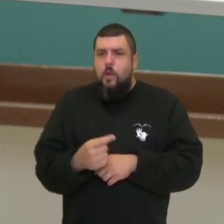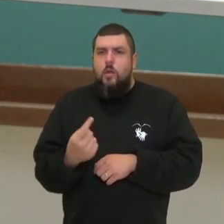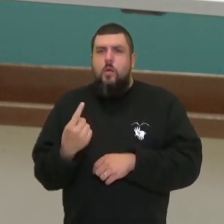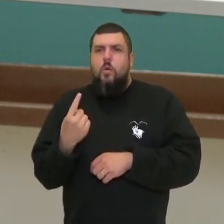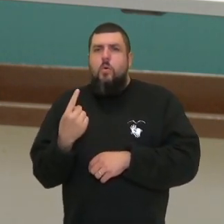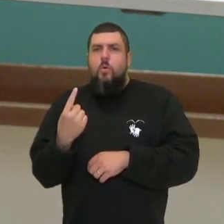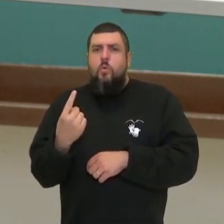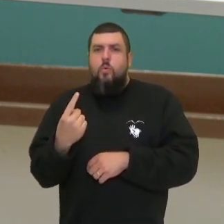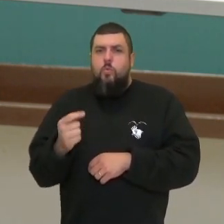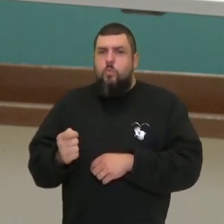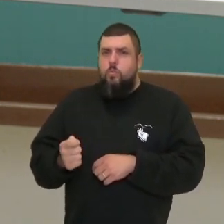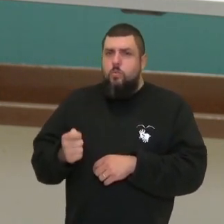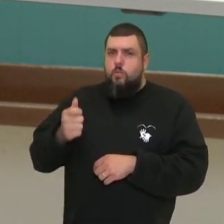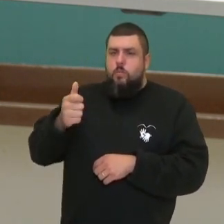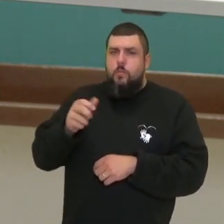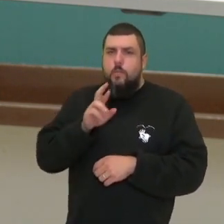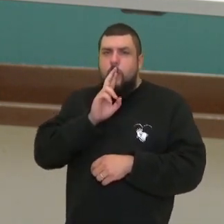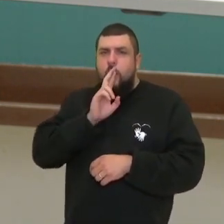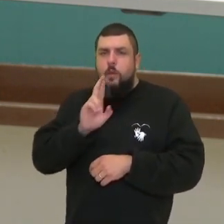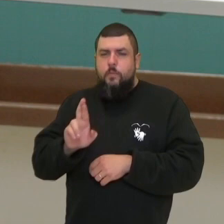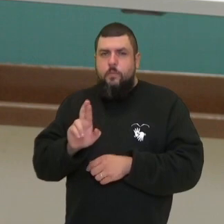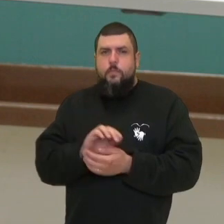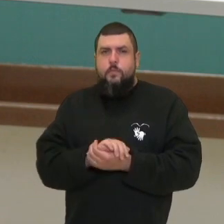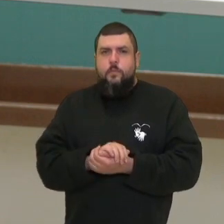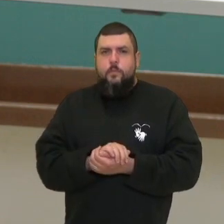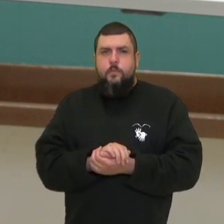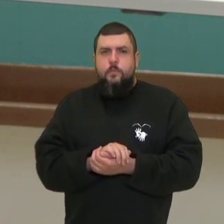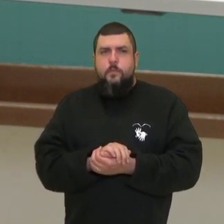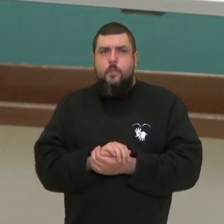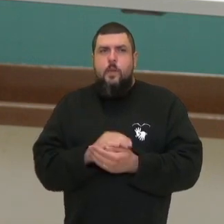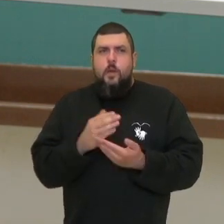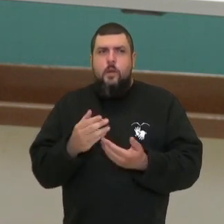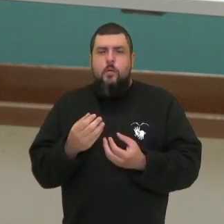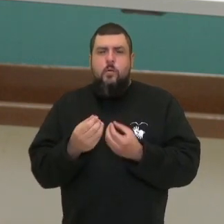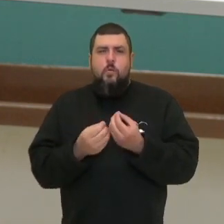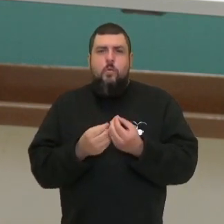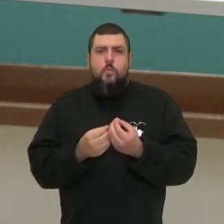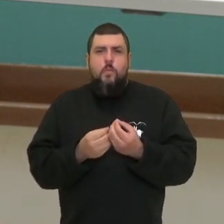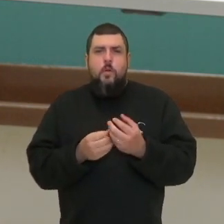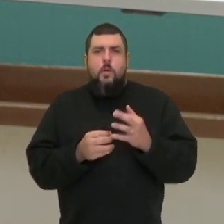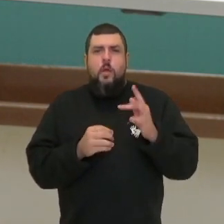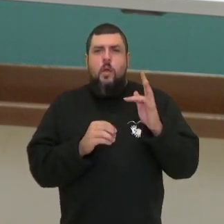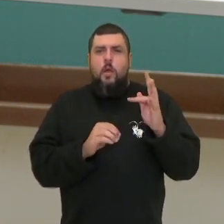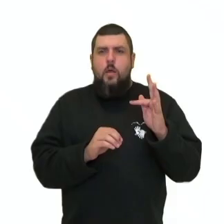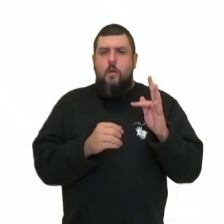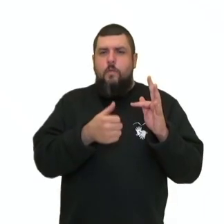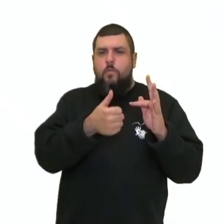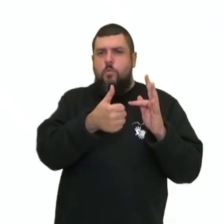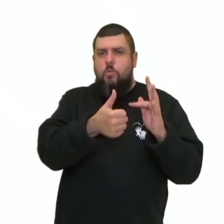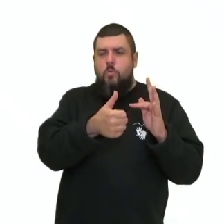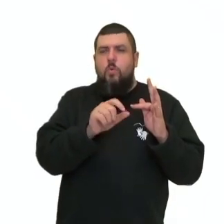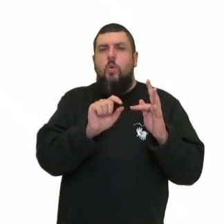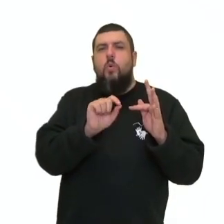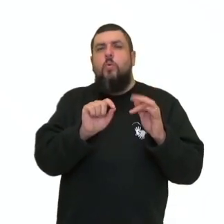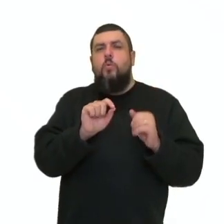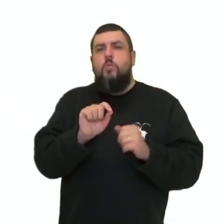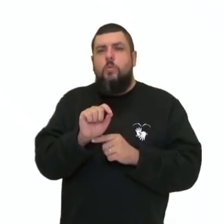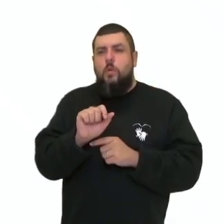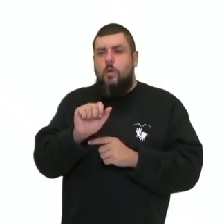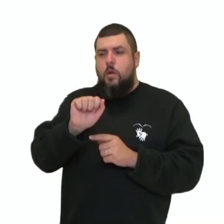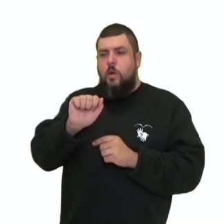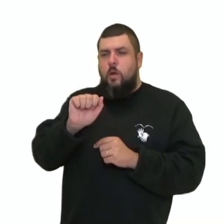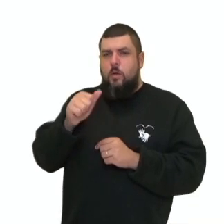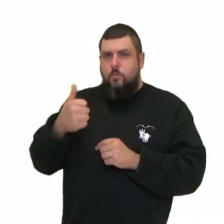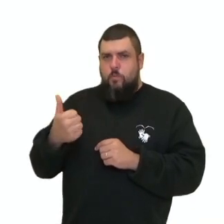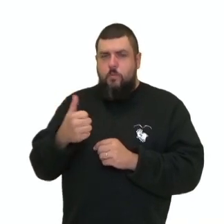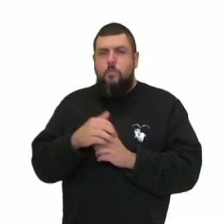resultados. Então, mostrando aqui como função, eu posso dizer que f de 1 é equivalente a